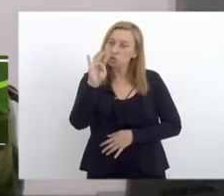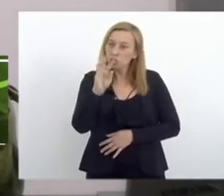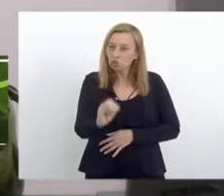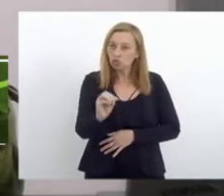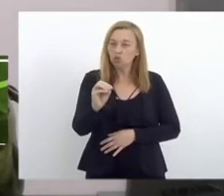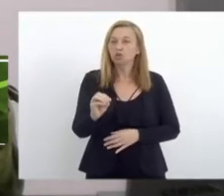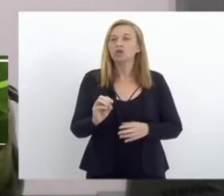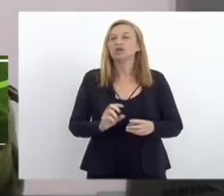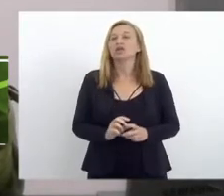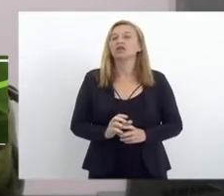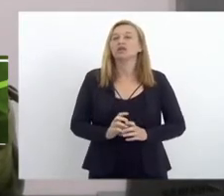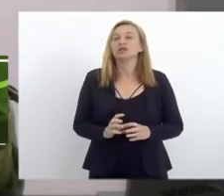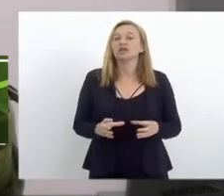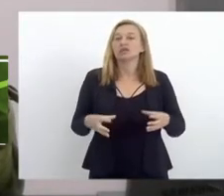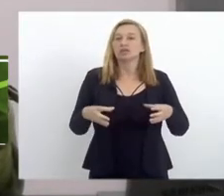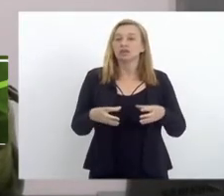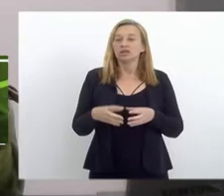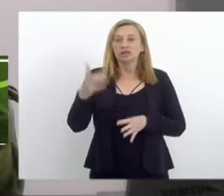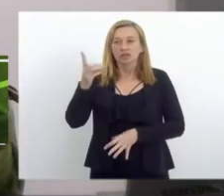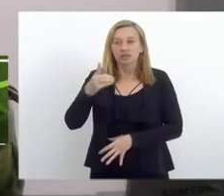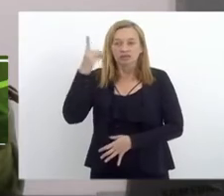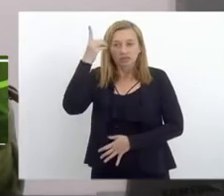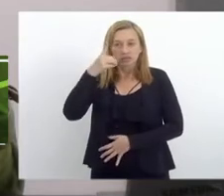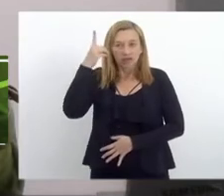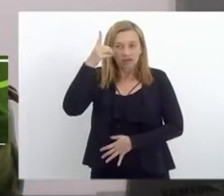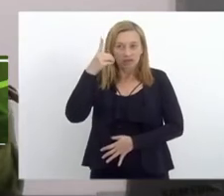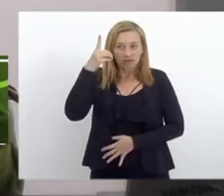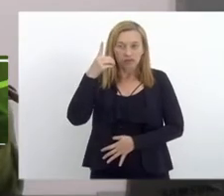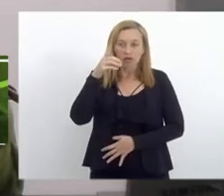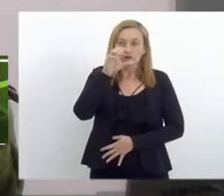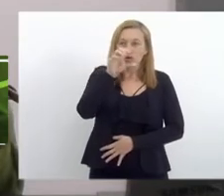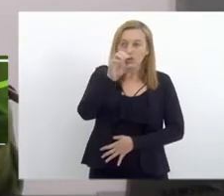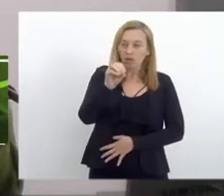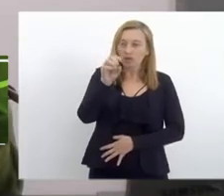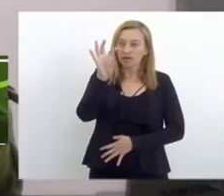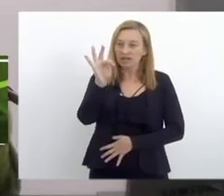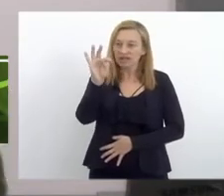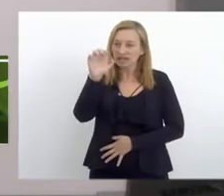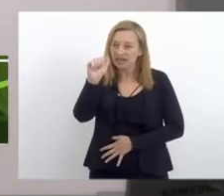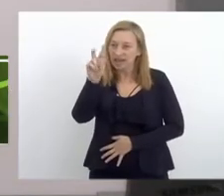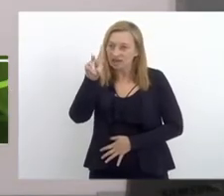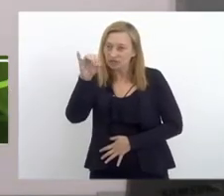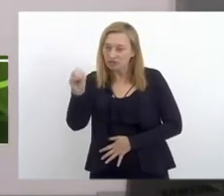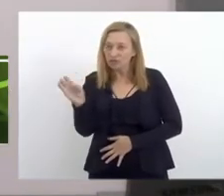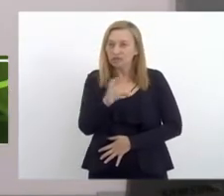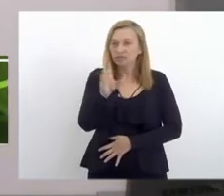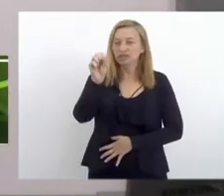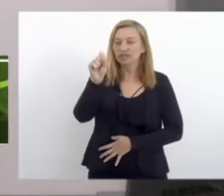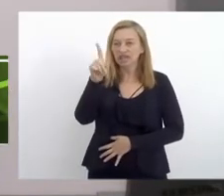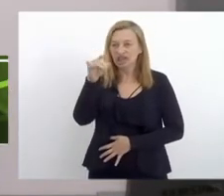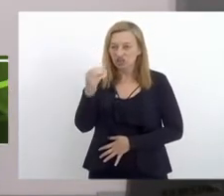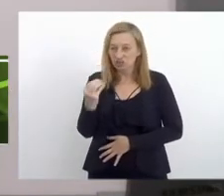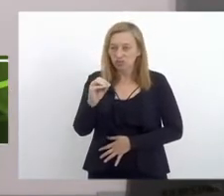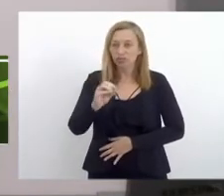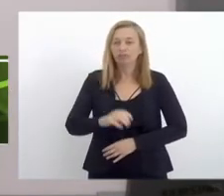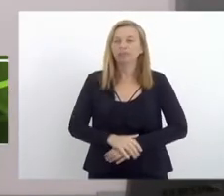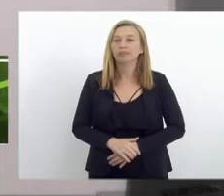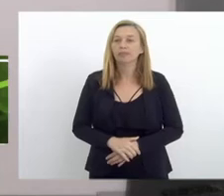Na Câmara dos Deputados, do gabinete do deputado Otávio Leite, Sérgio Pereira.